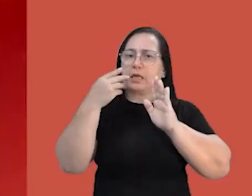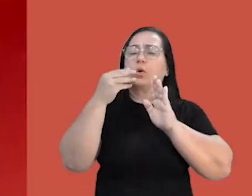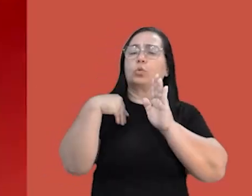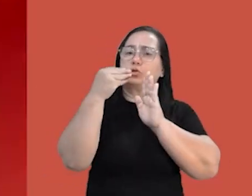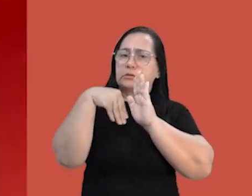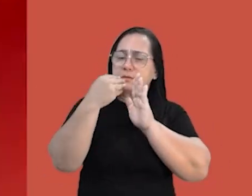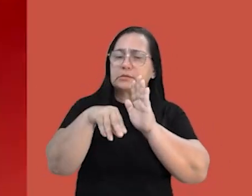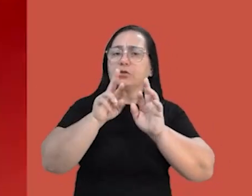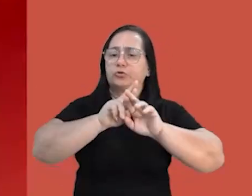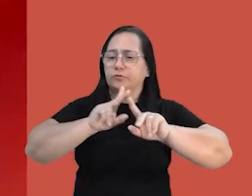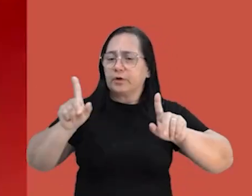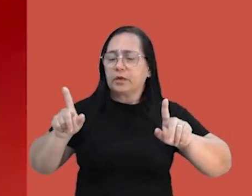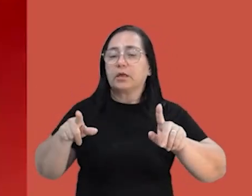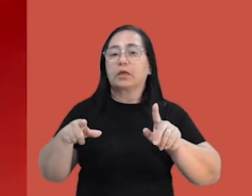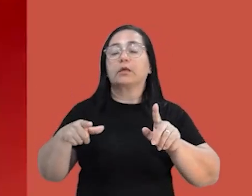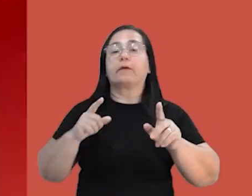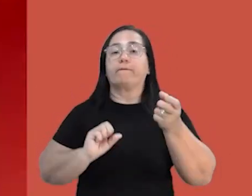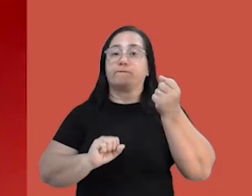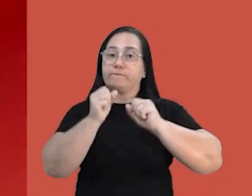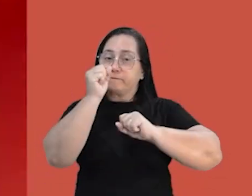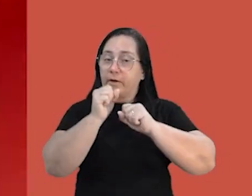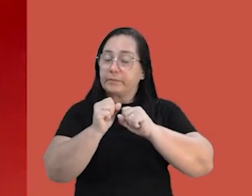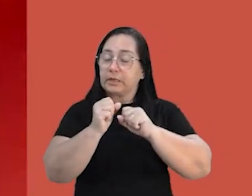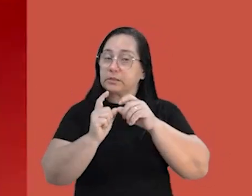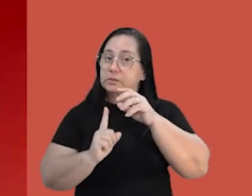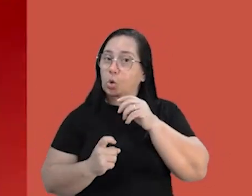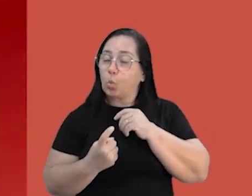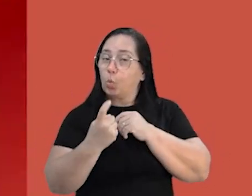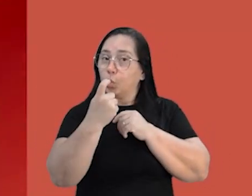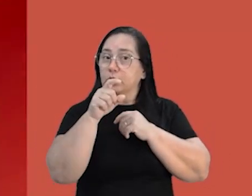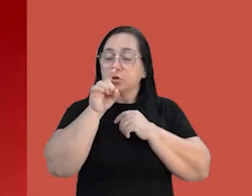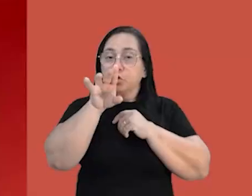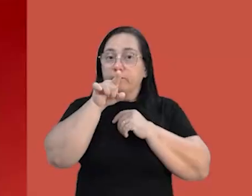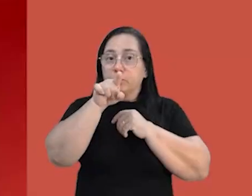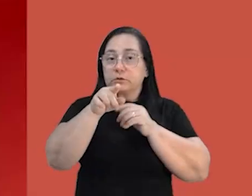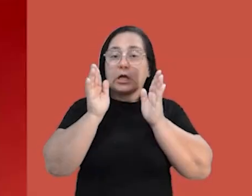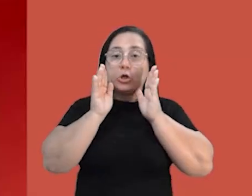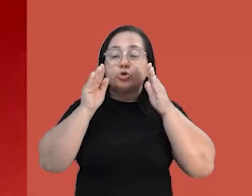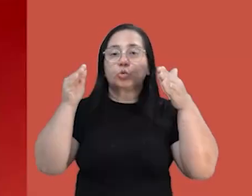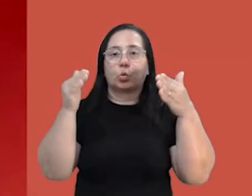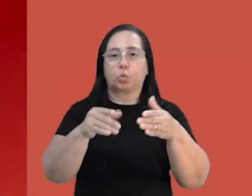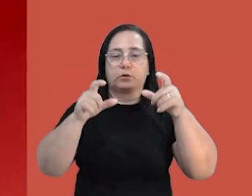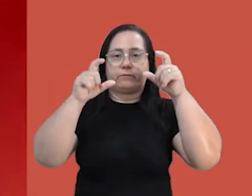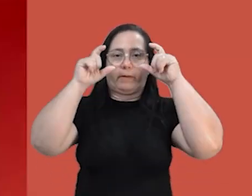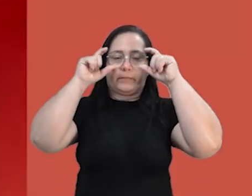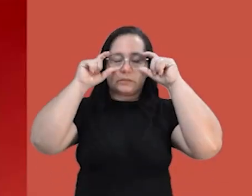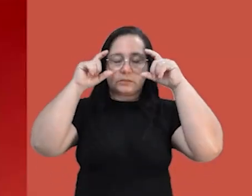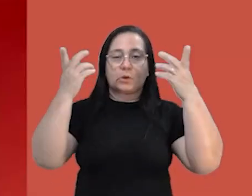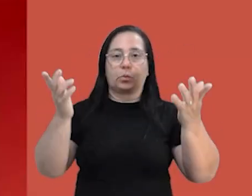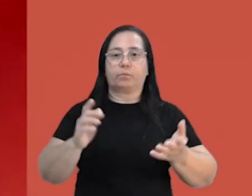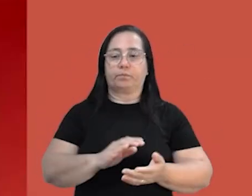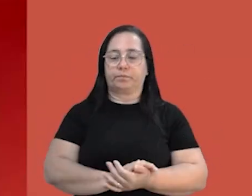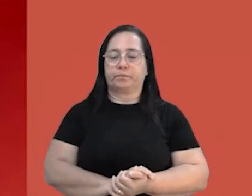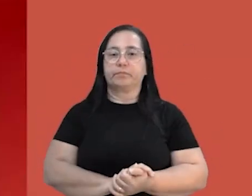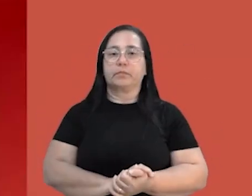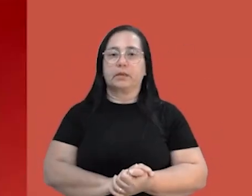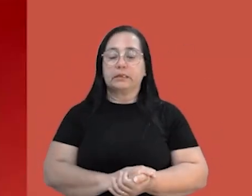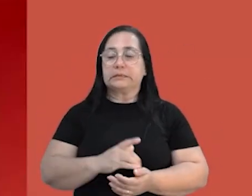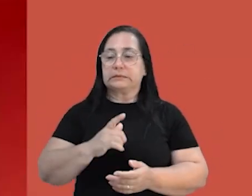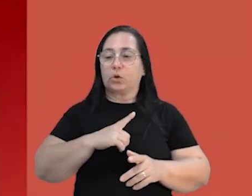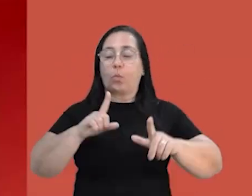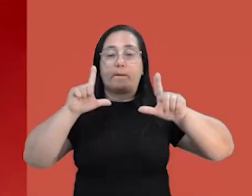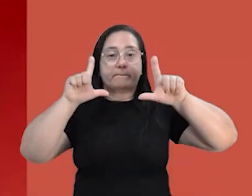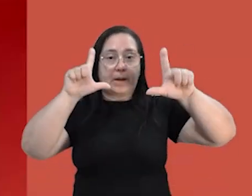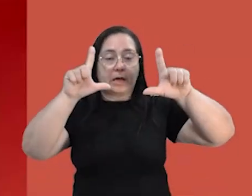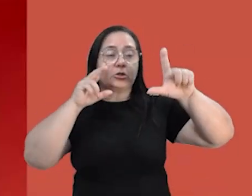Isso. Fabricação única. Fabricação única. Uhum. Só você vai ter aquela armação. Muito bem colocado. E uma das paredes a